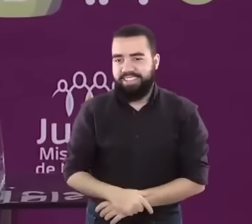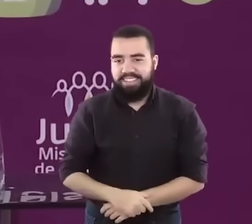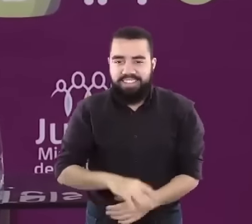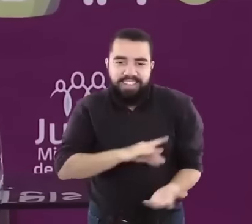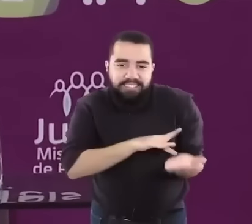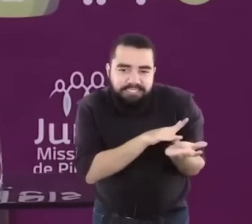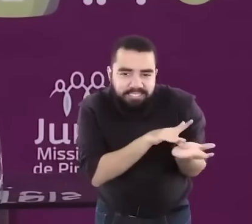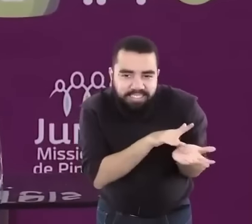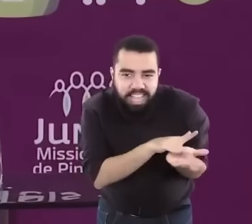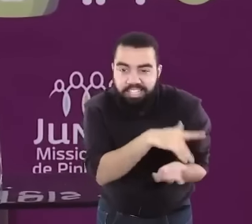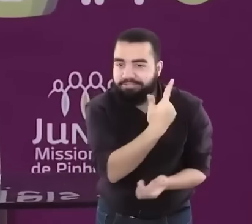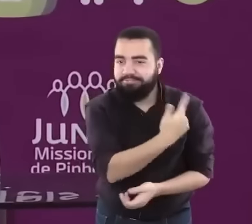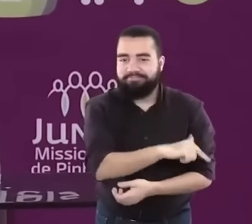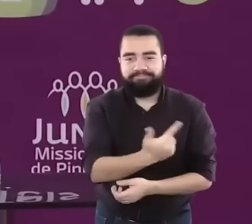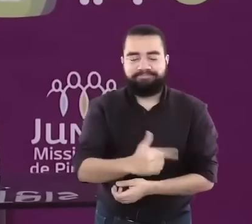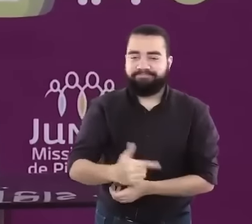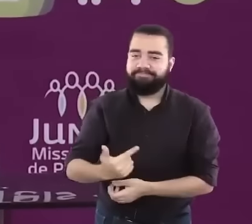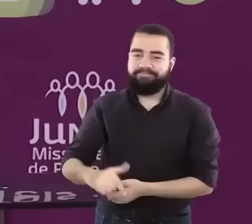queiro